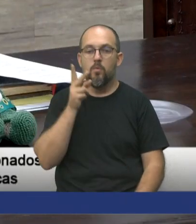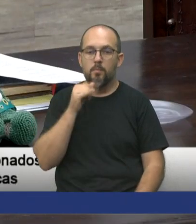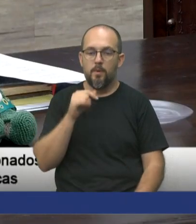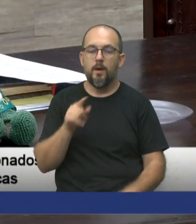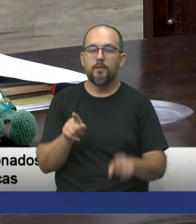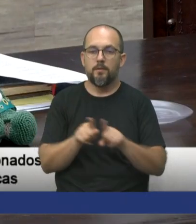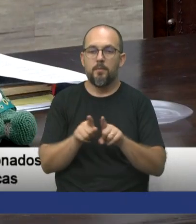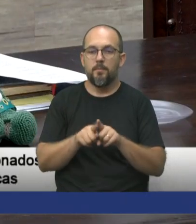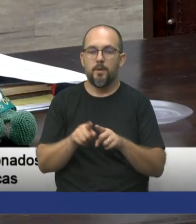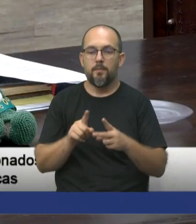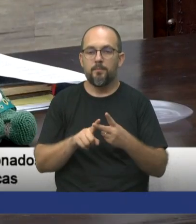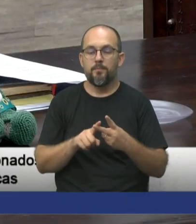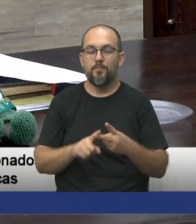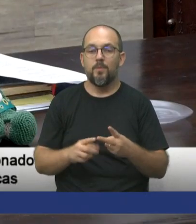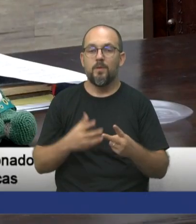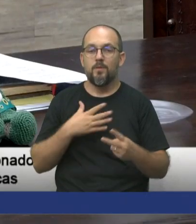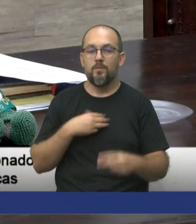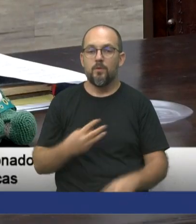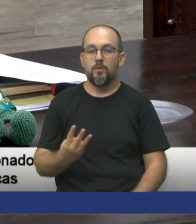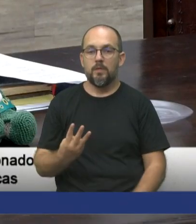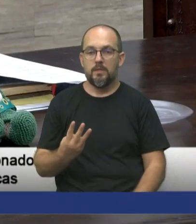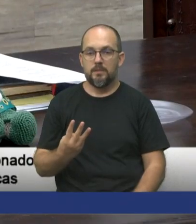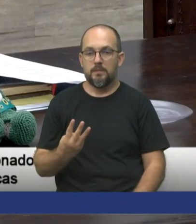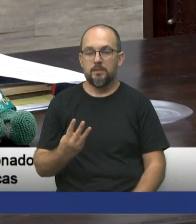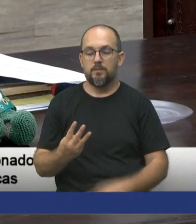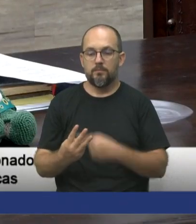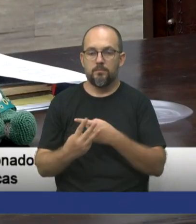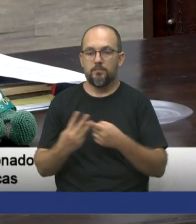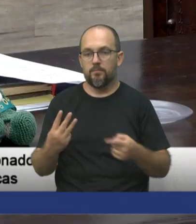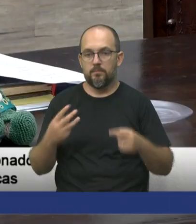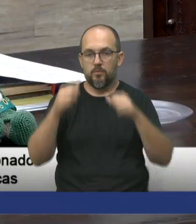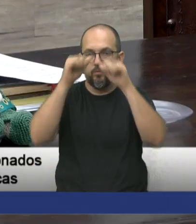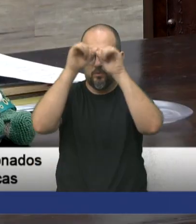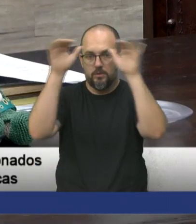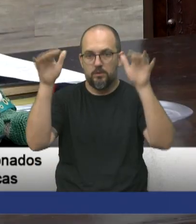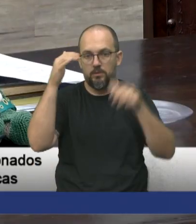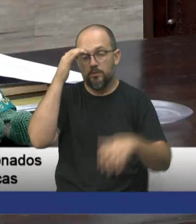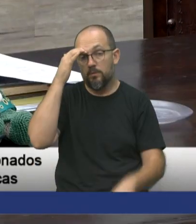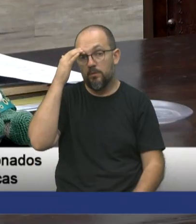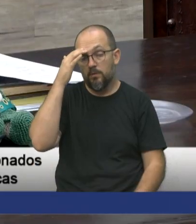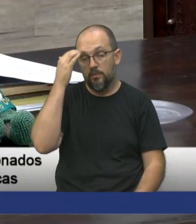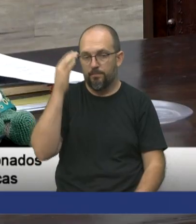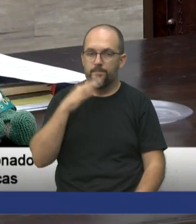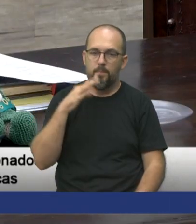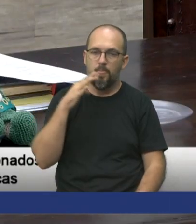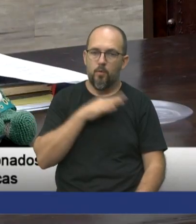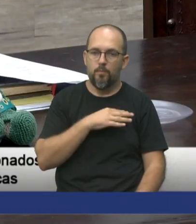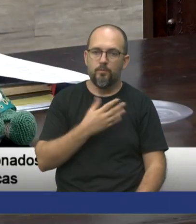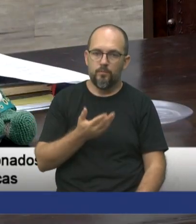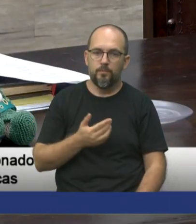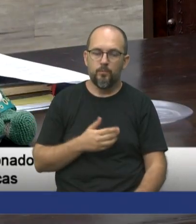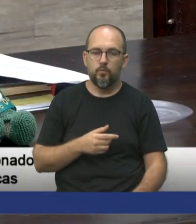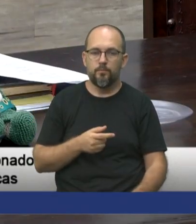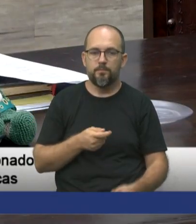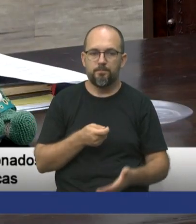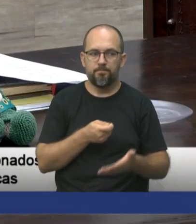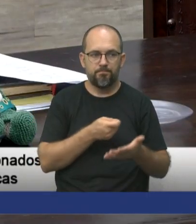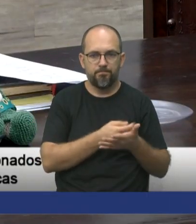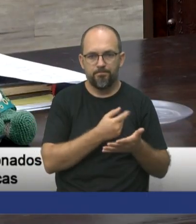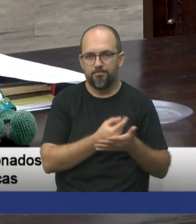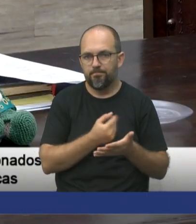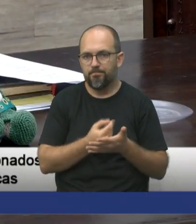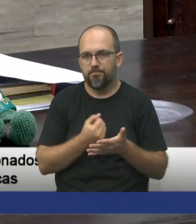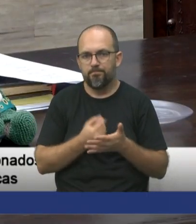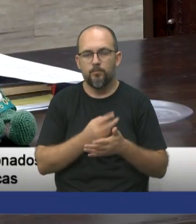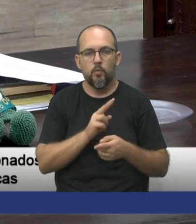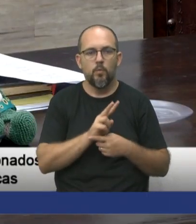3 crianças do espectro, e, obviamente, um custo, né, de cuidado,